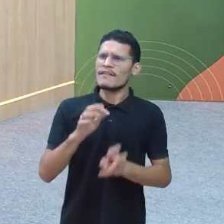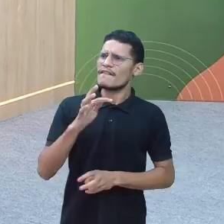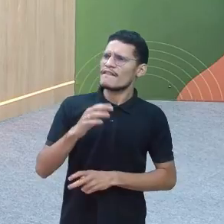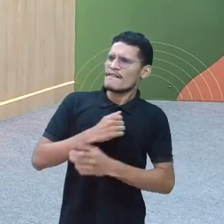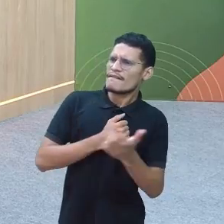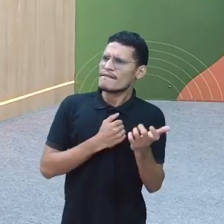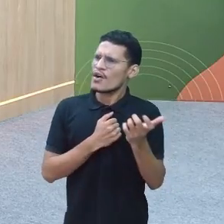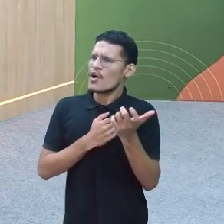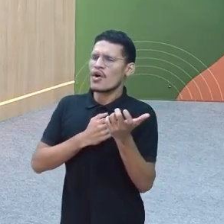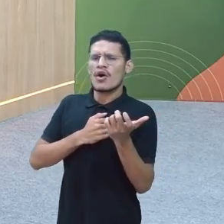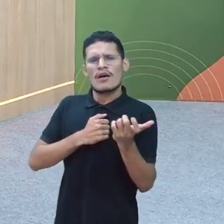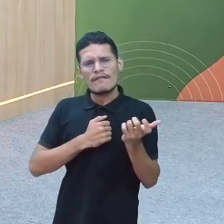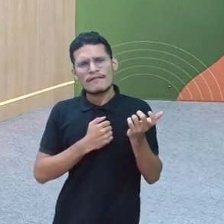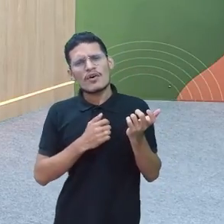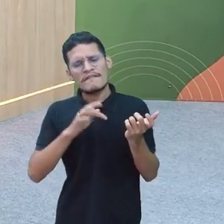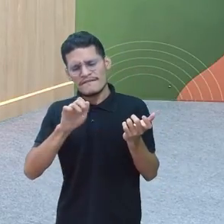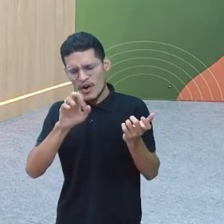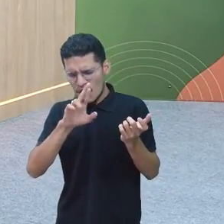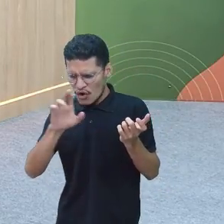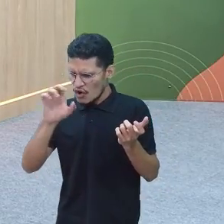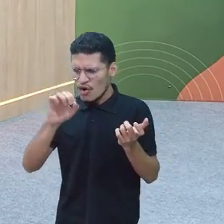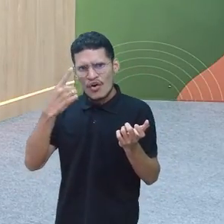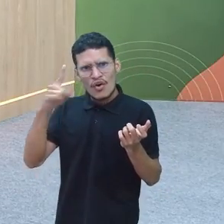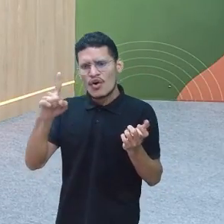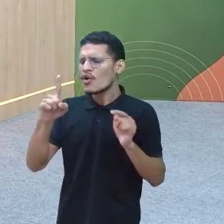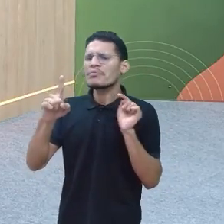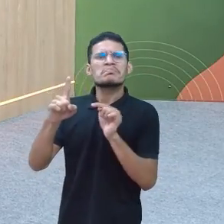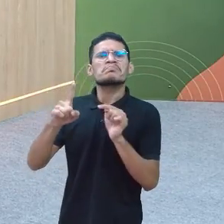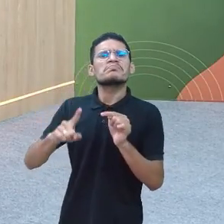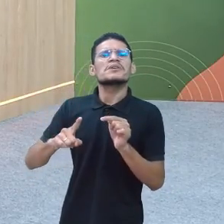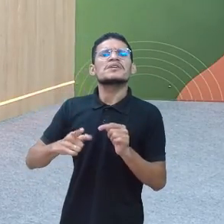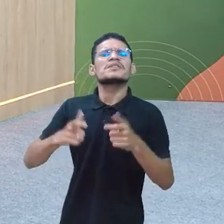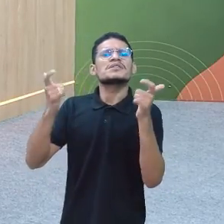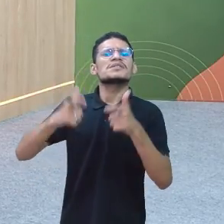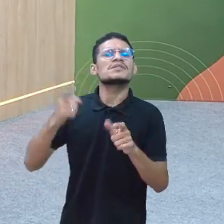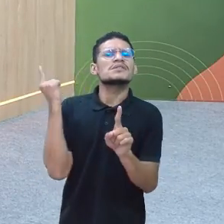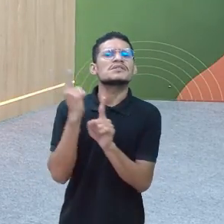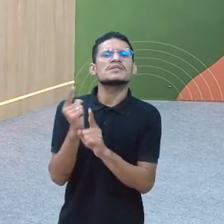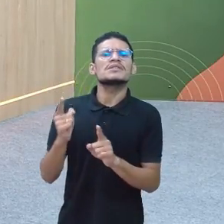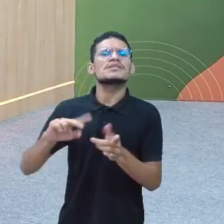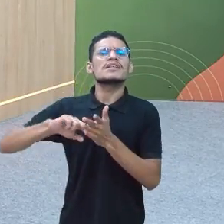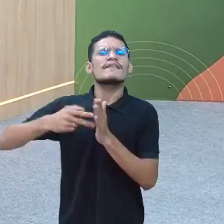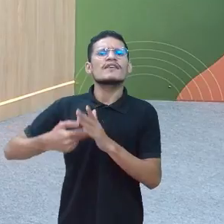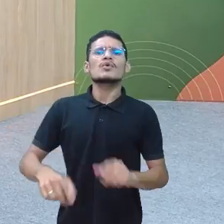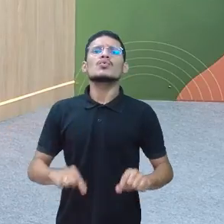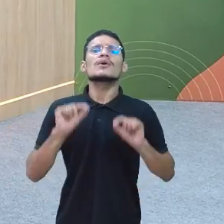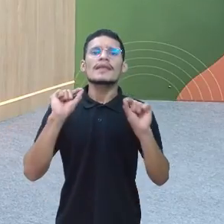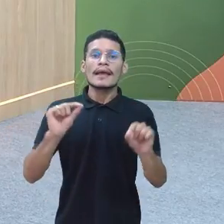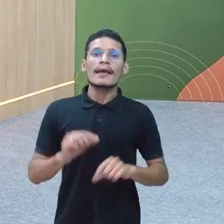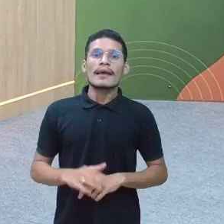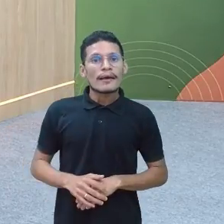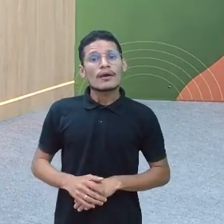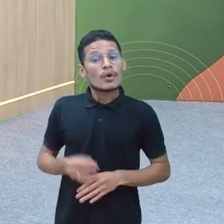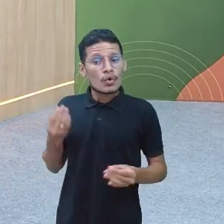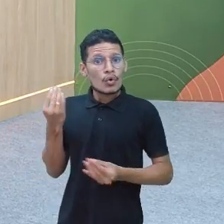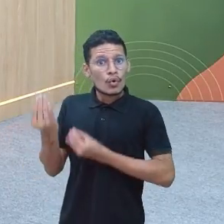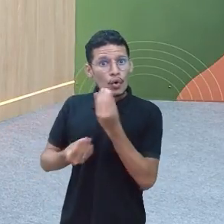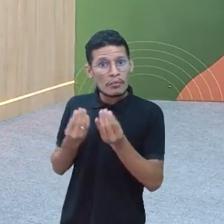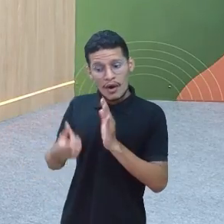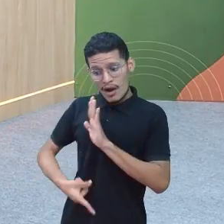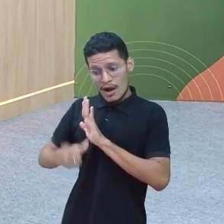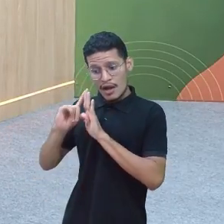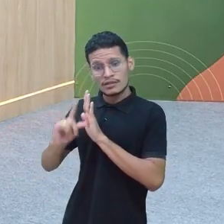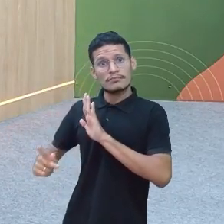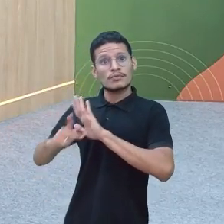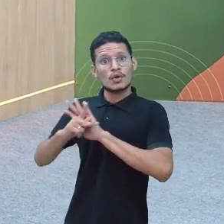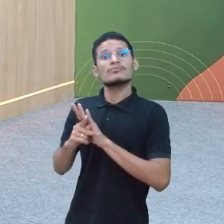forró, forró, mas de onde vem o termo forró? De onde vem? Né? E tipo, como é que ele era antes e o que